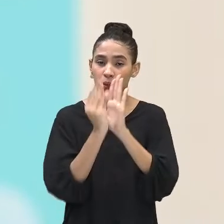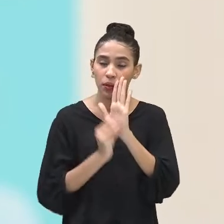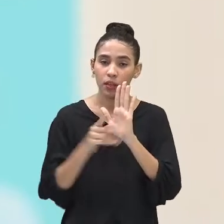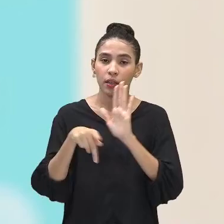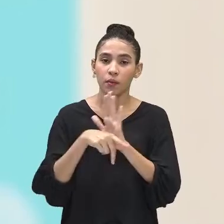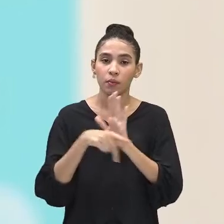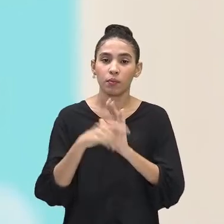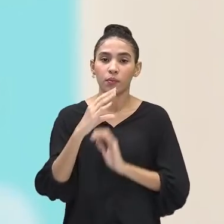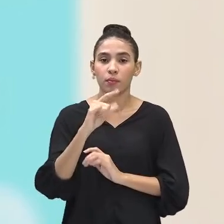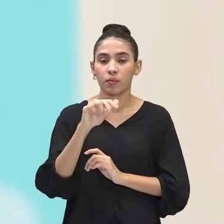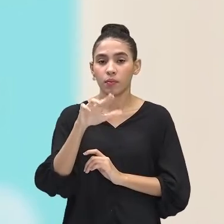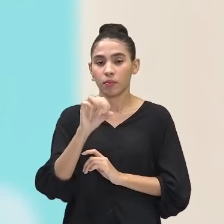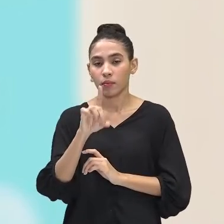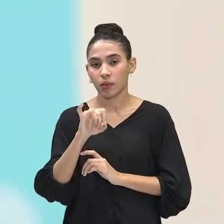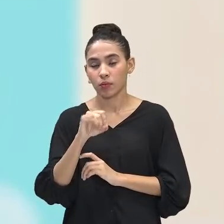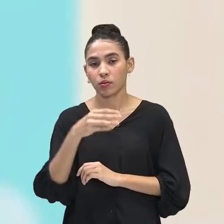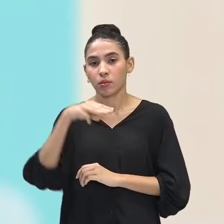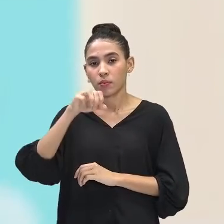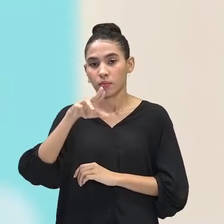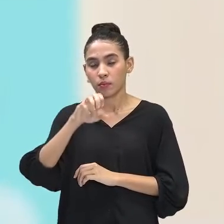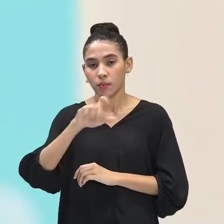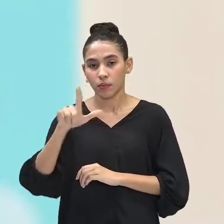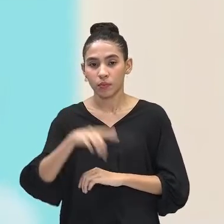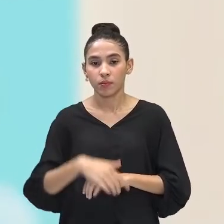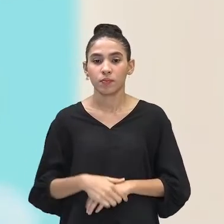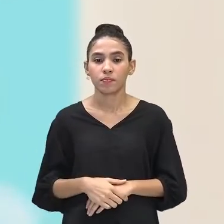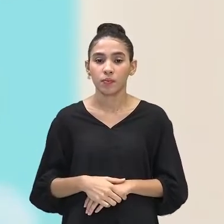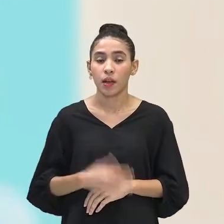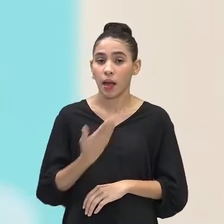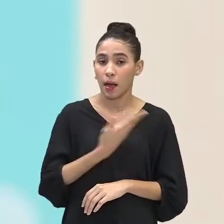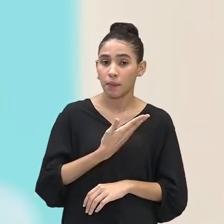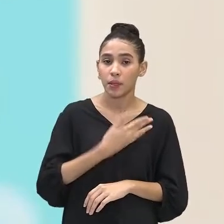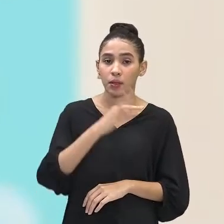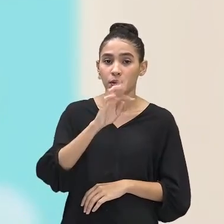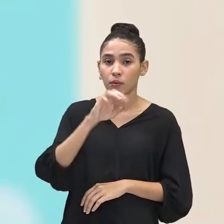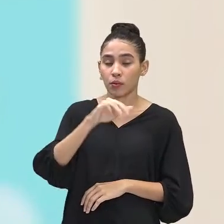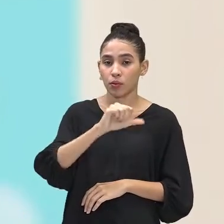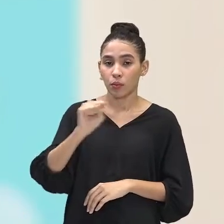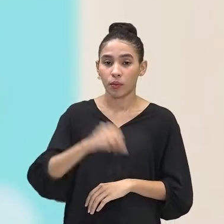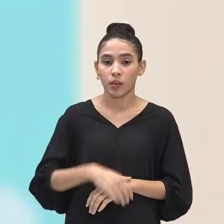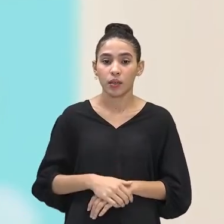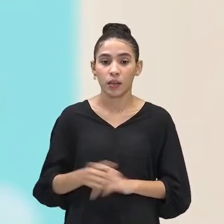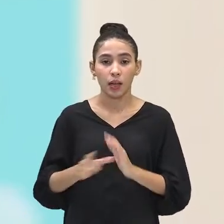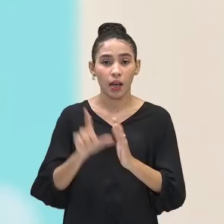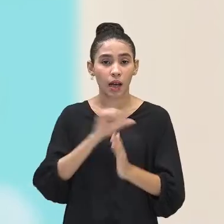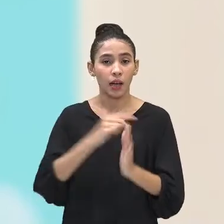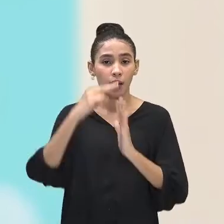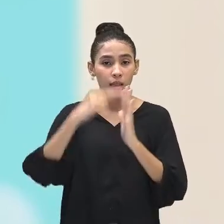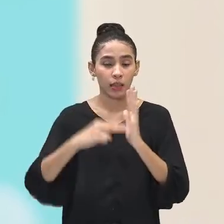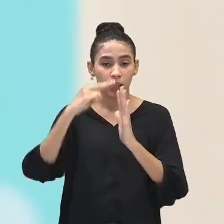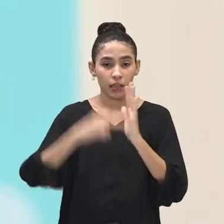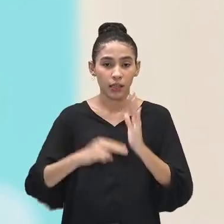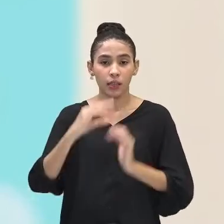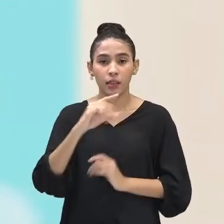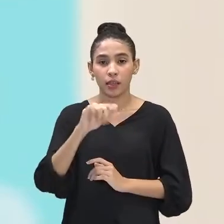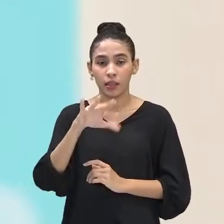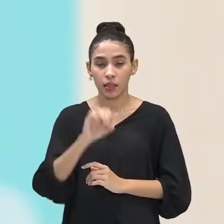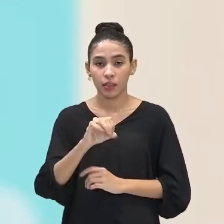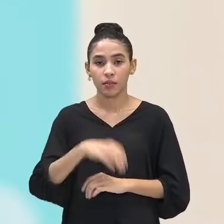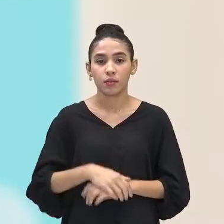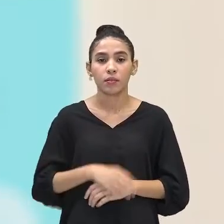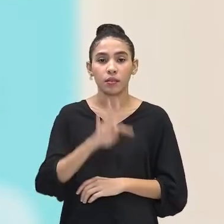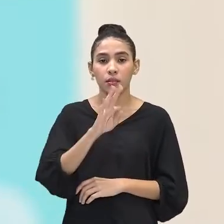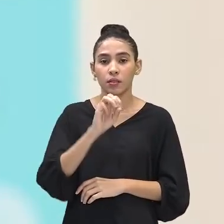da Costa, que era amigo de Tomás Antônio Gonzaga, inclusive, antes de nós lermos o texto de Cláudio Manuel, Tomás